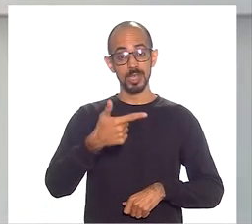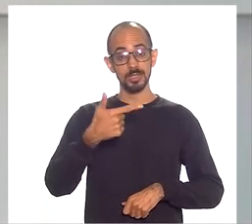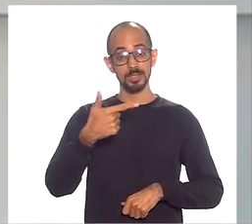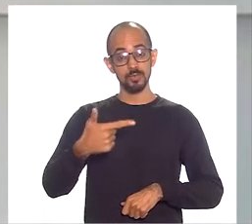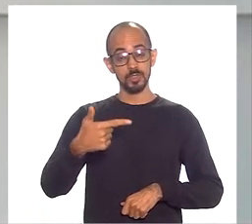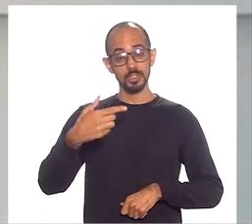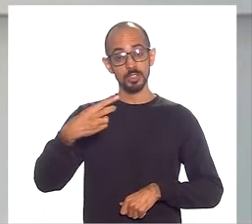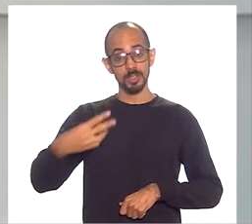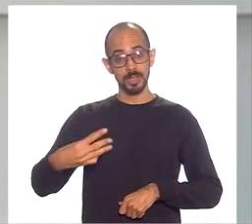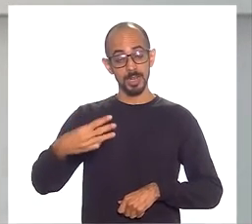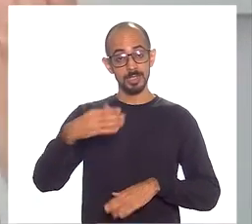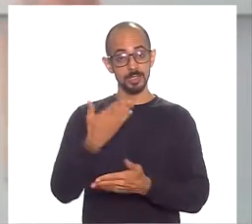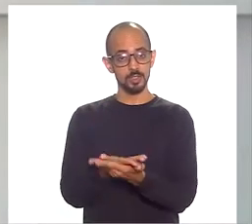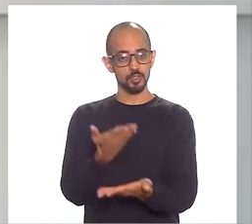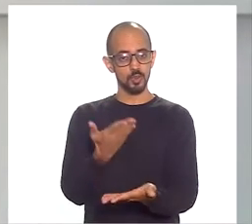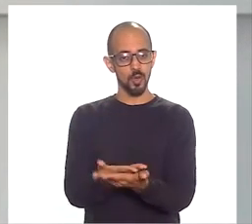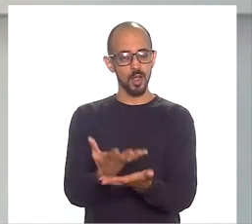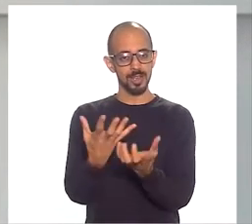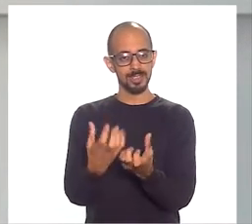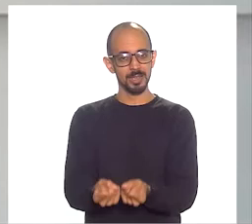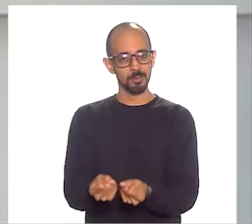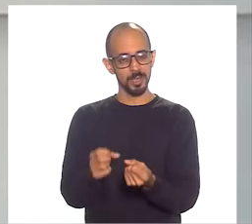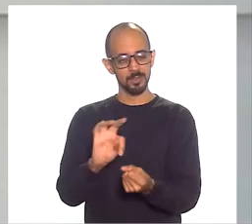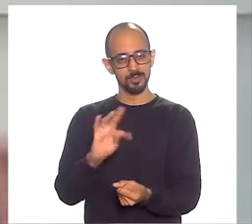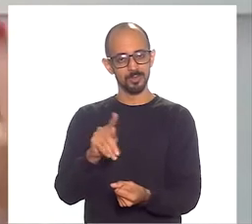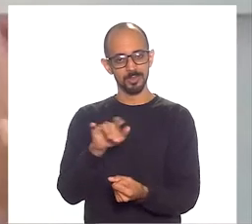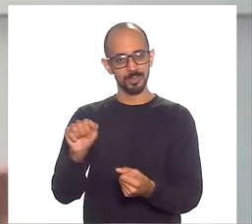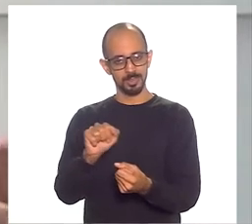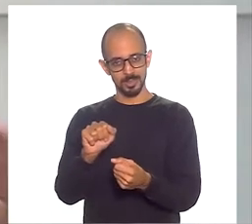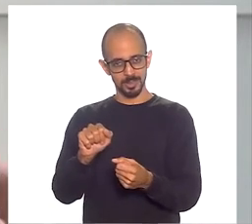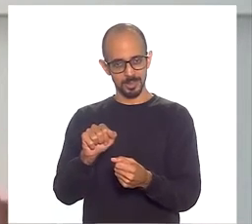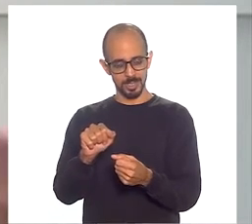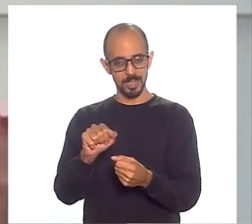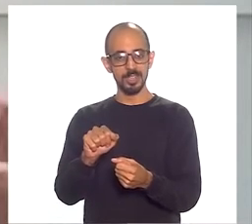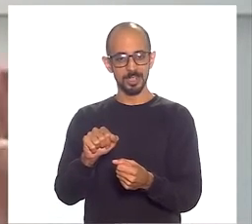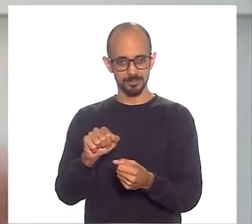1.223 escolas do estado do Rio de Janeiro recebendo a Trilha Empreendedora.